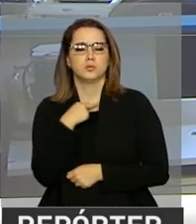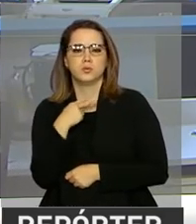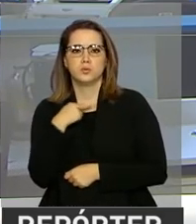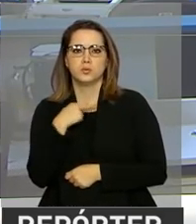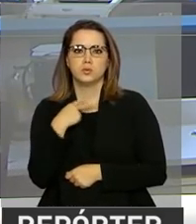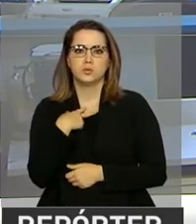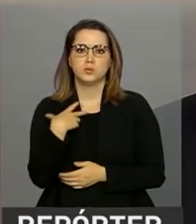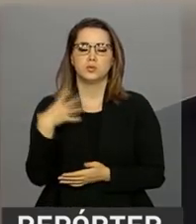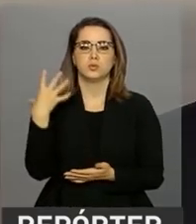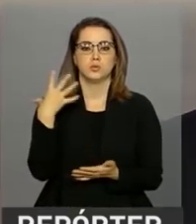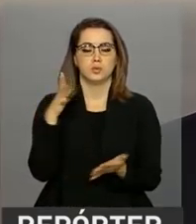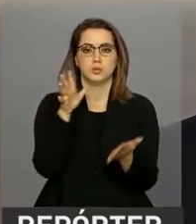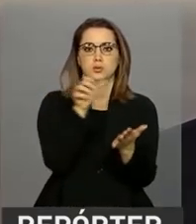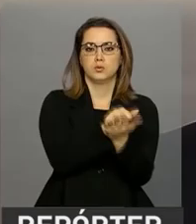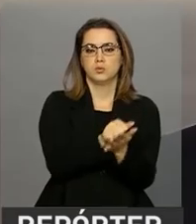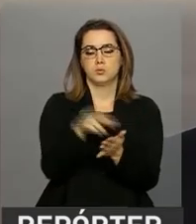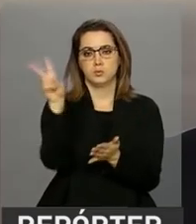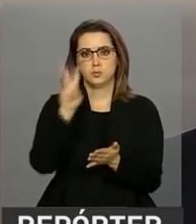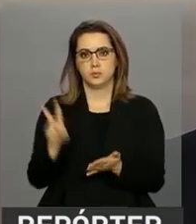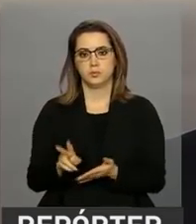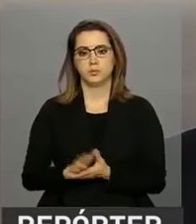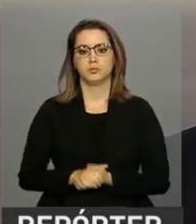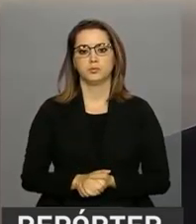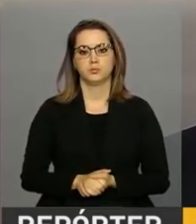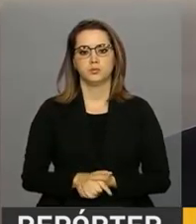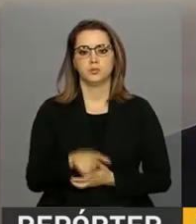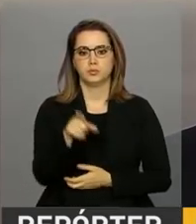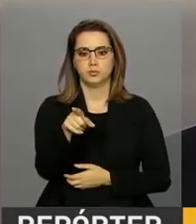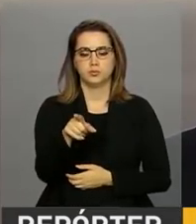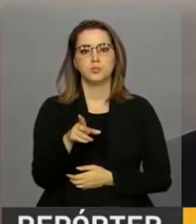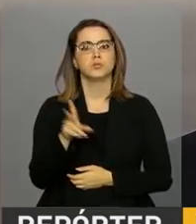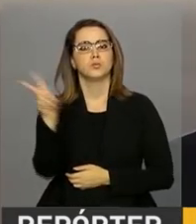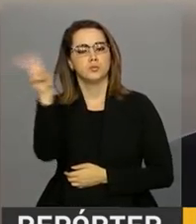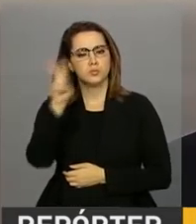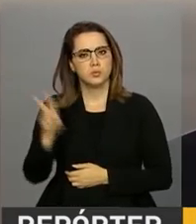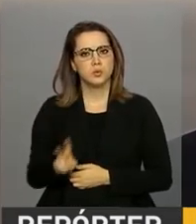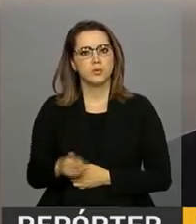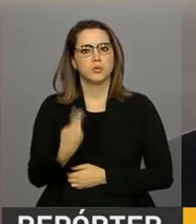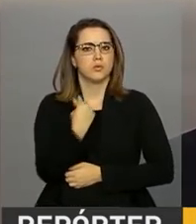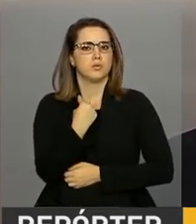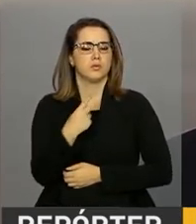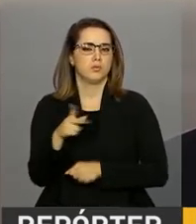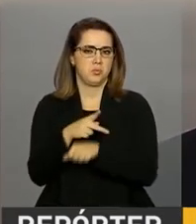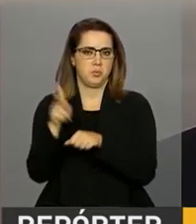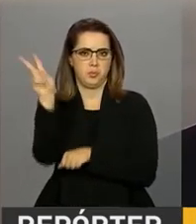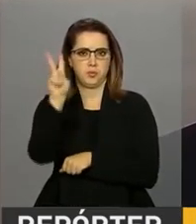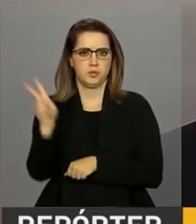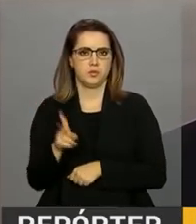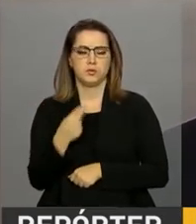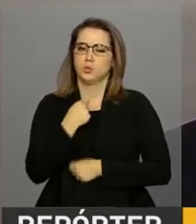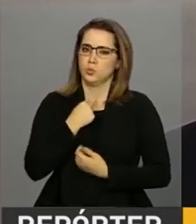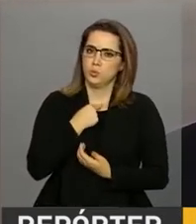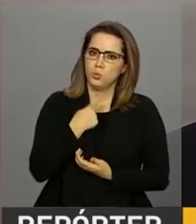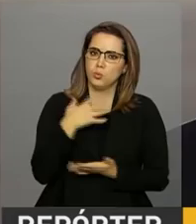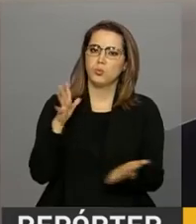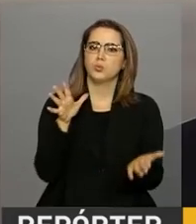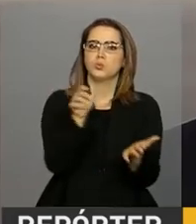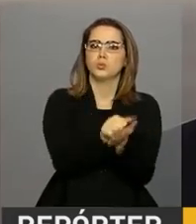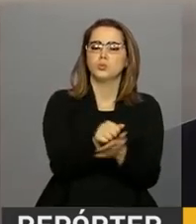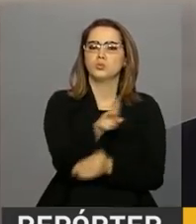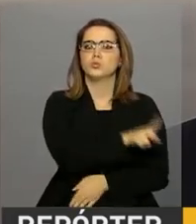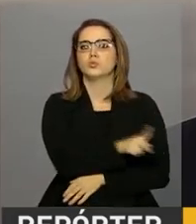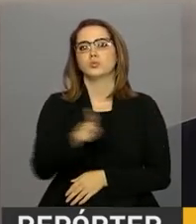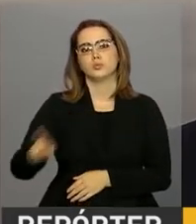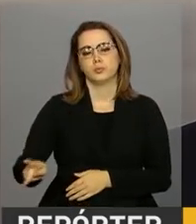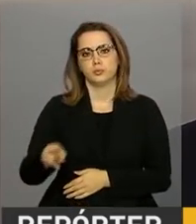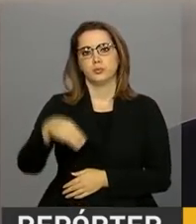Venezuela. A Venezuela não tem condições de assumir. Por um lado, porque não cumpriu ainda os requisitos do Mercosul. Segundo,